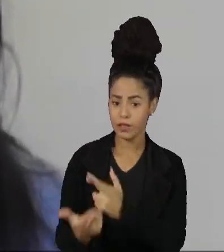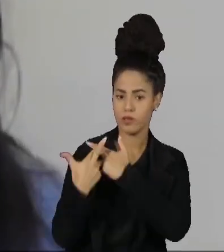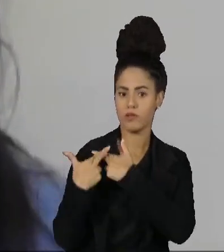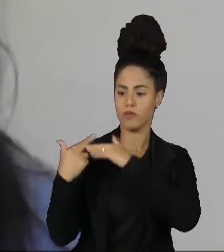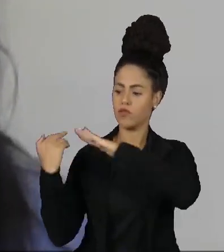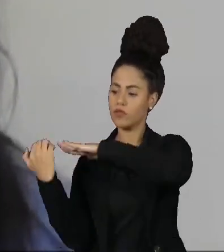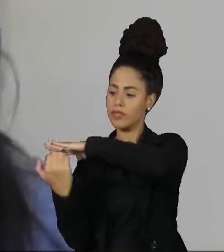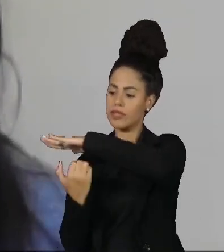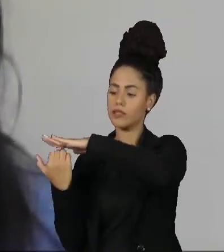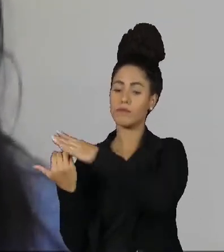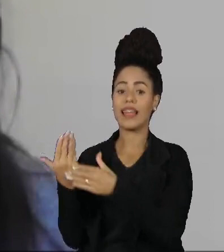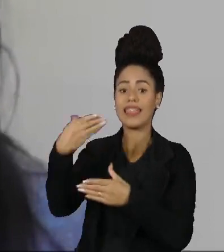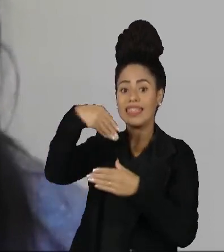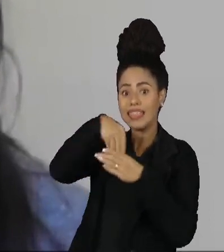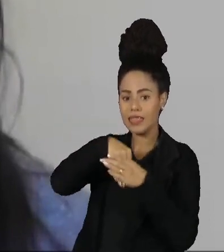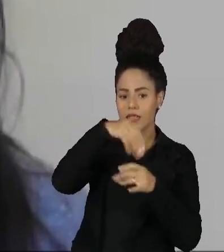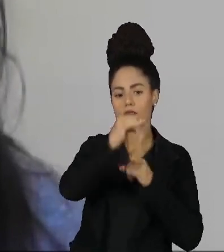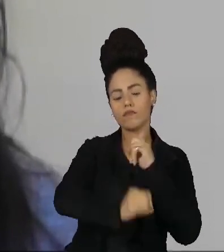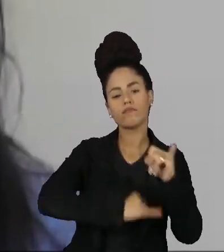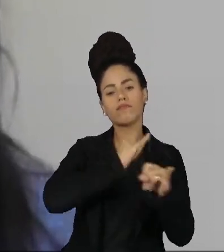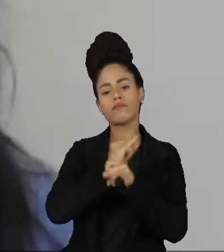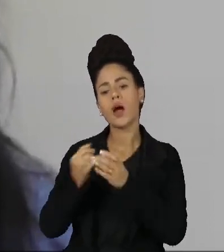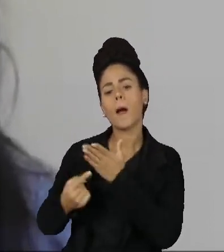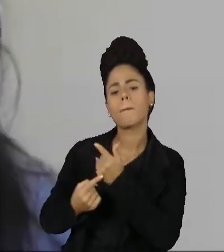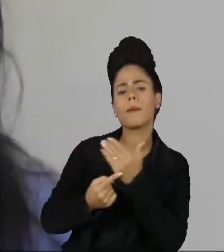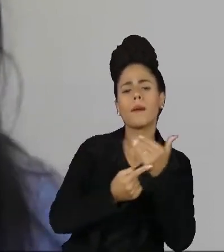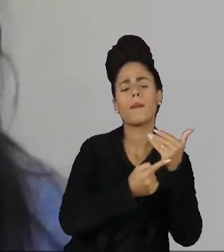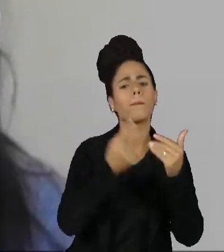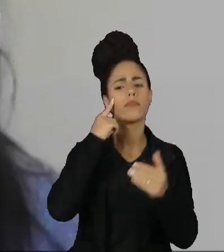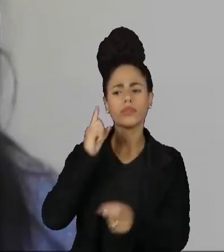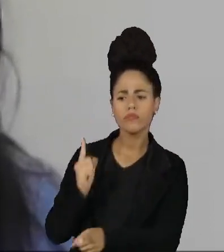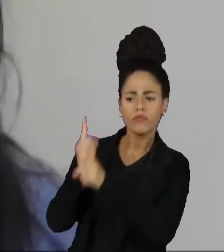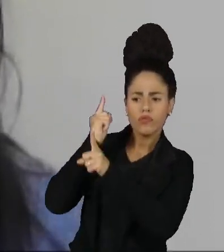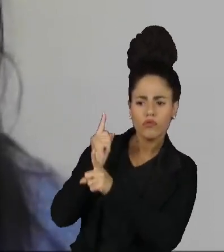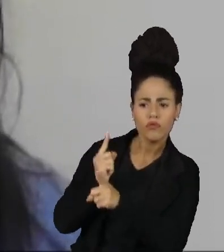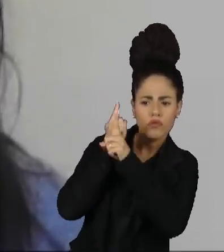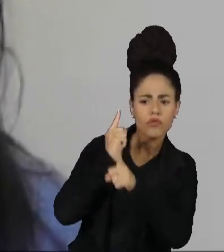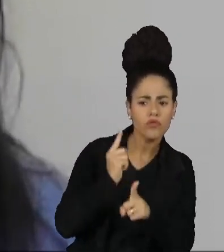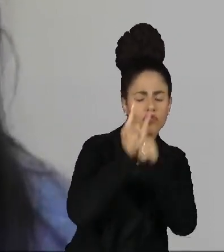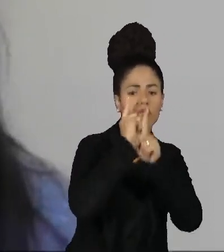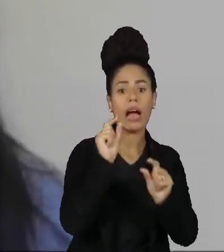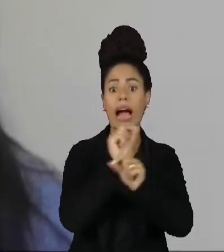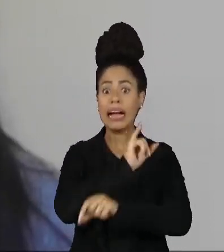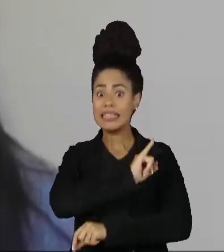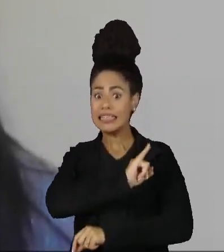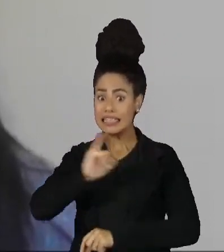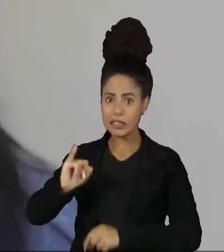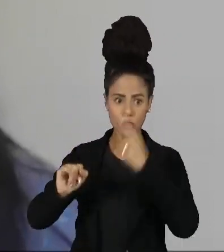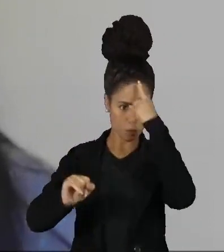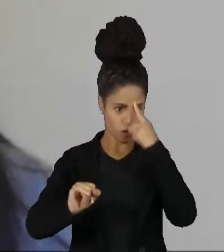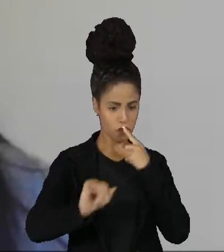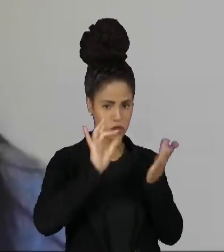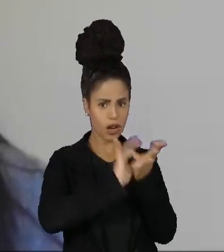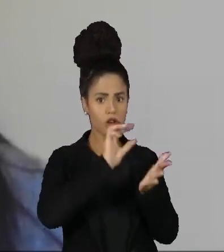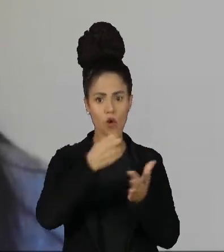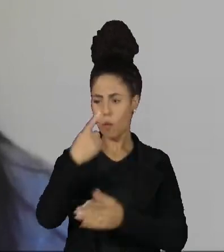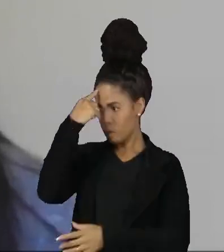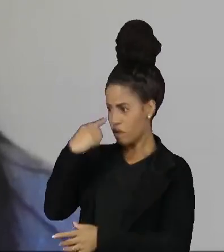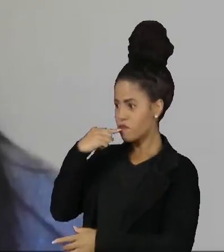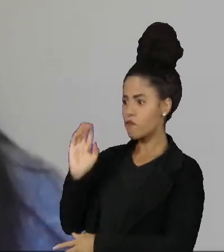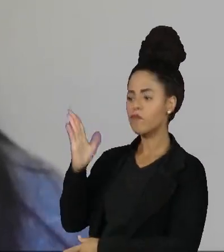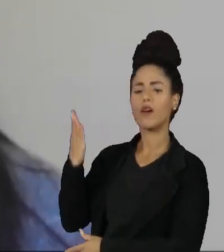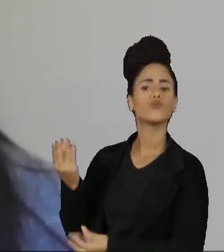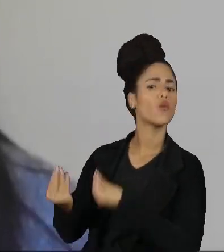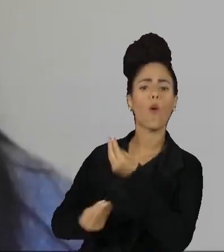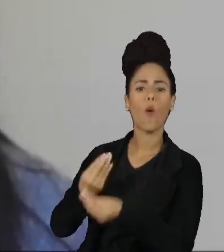essa essa tecnologia e esse sistema para identificar quando o usuário é real e fazer essa proteção do lado